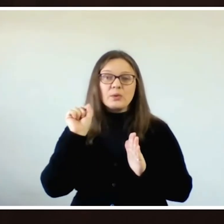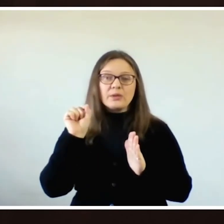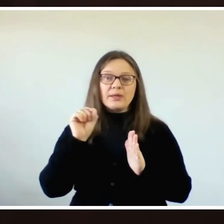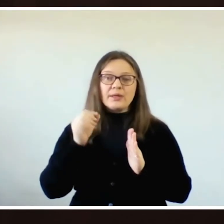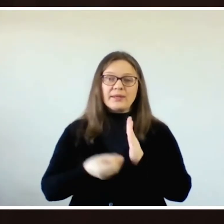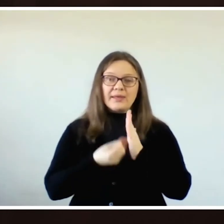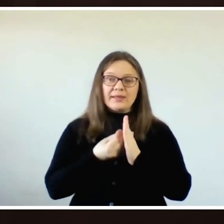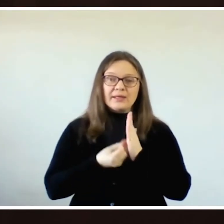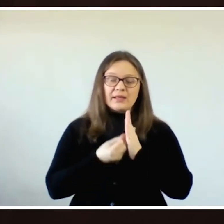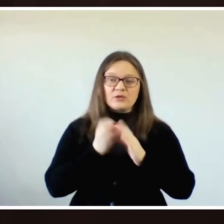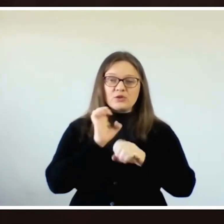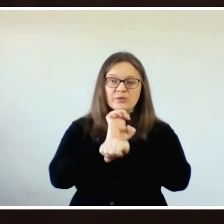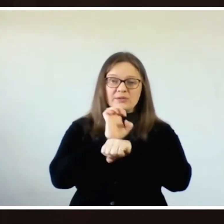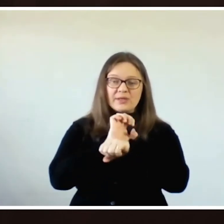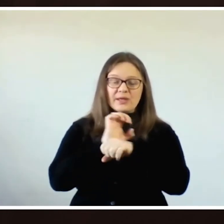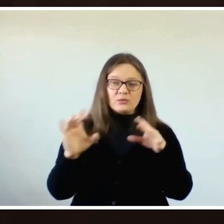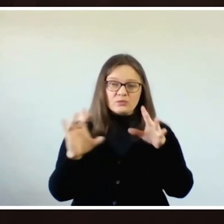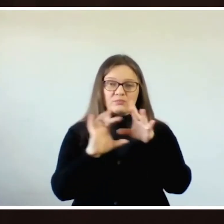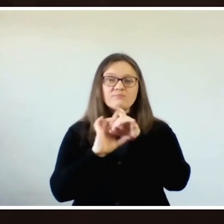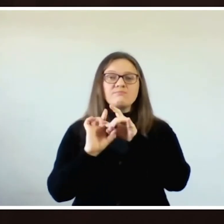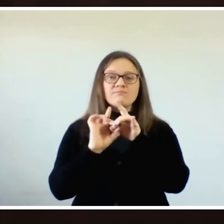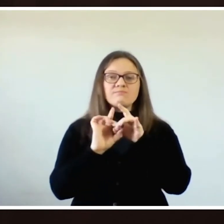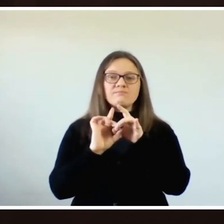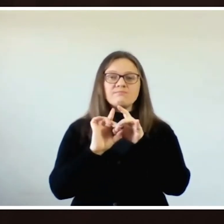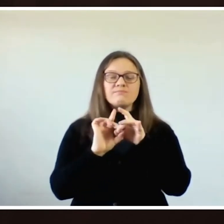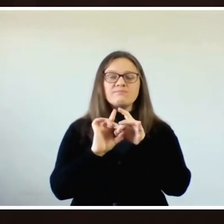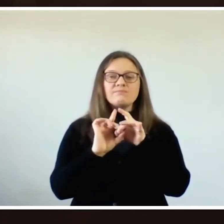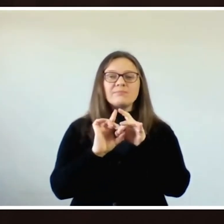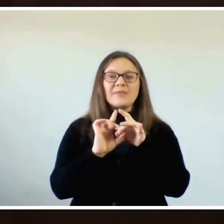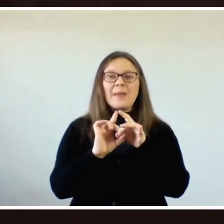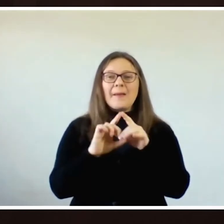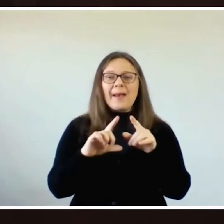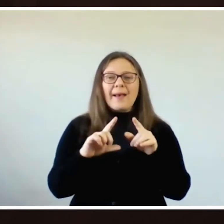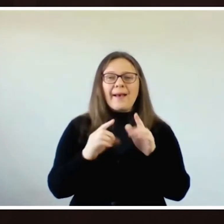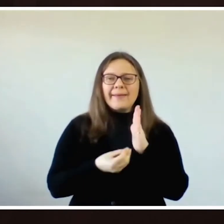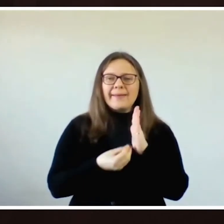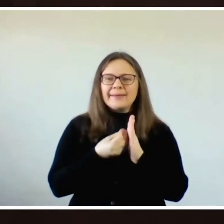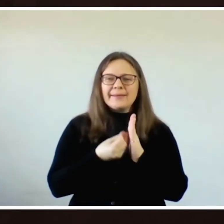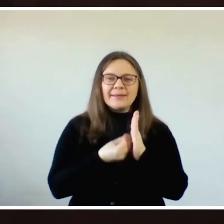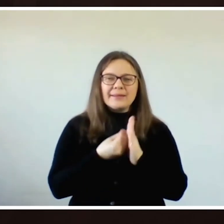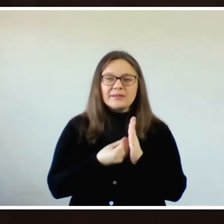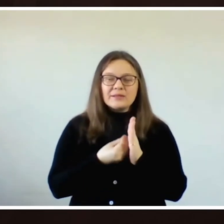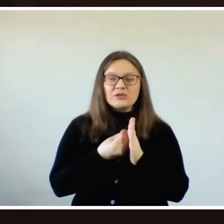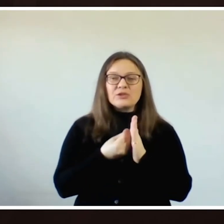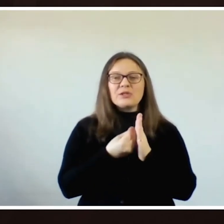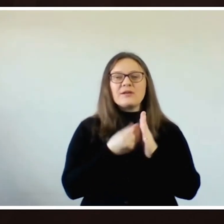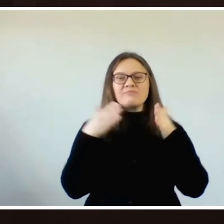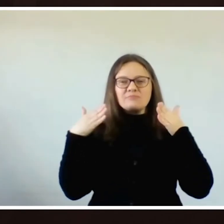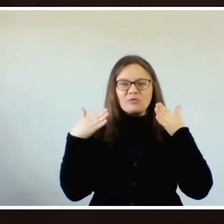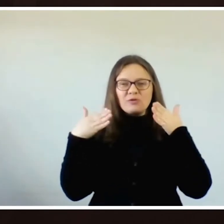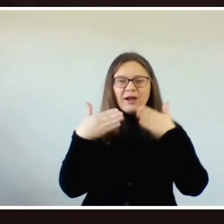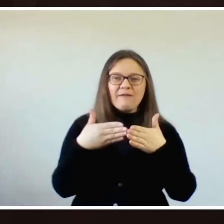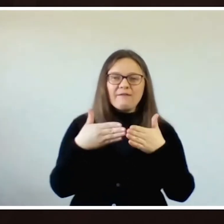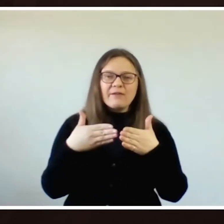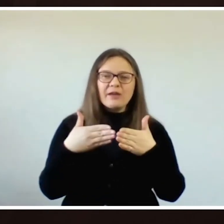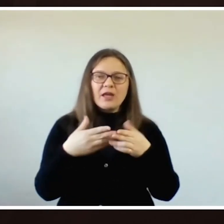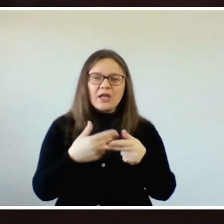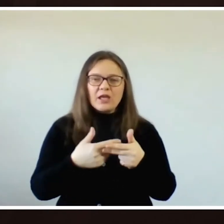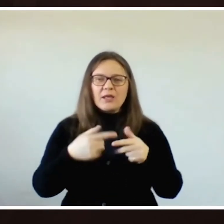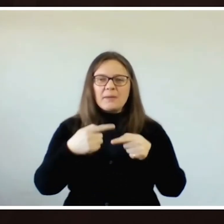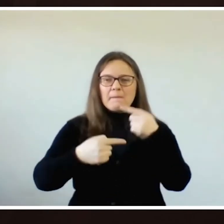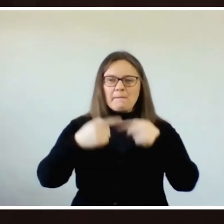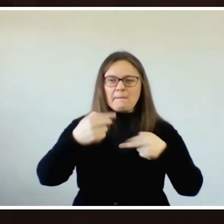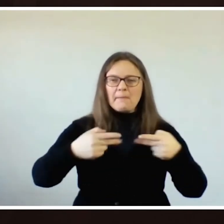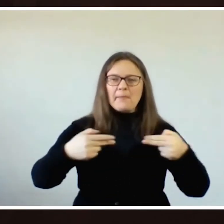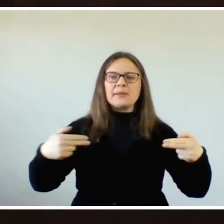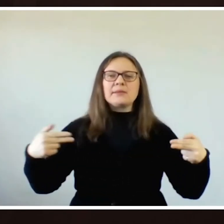já era de absoluto materialismo. Eu falei isso já em Esmirna. A igreja já